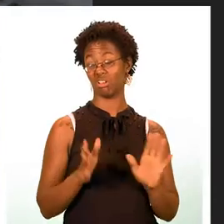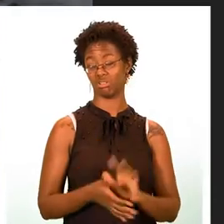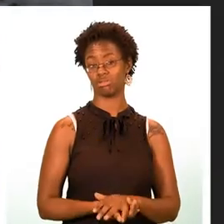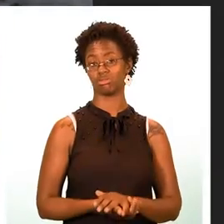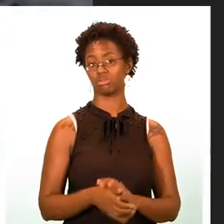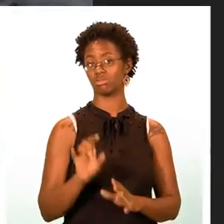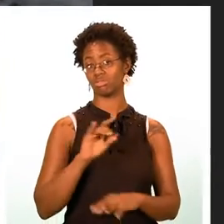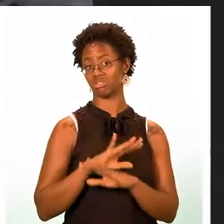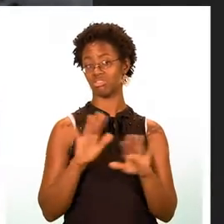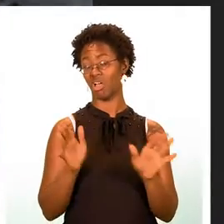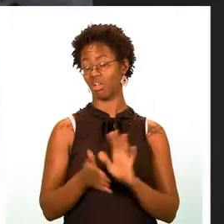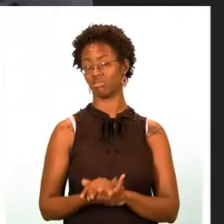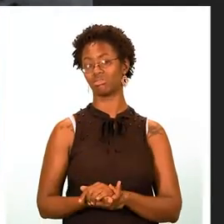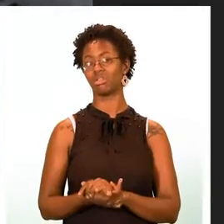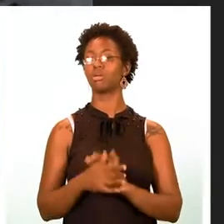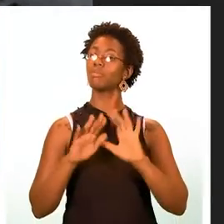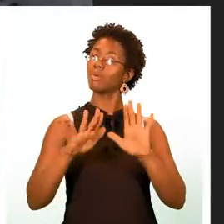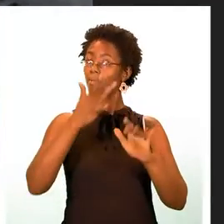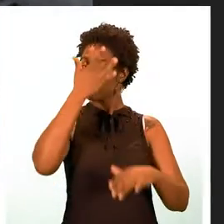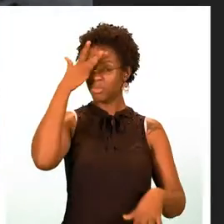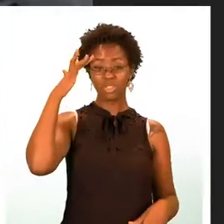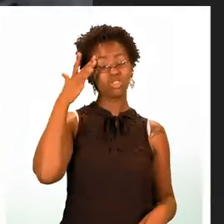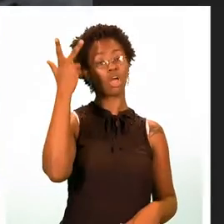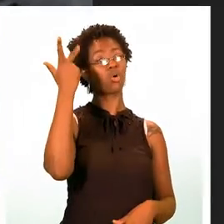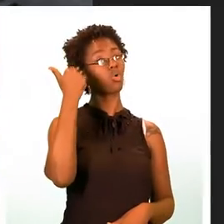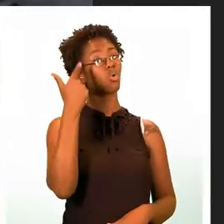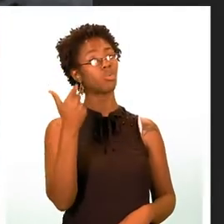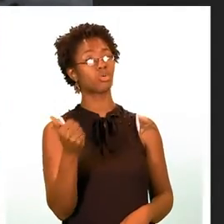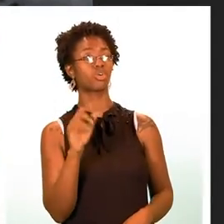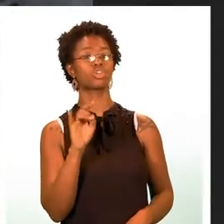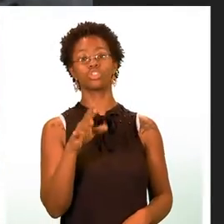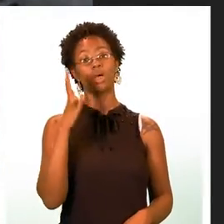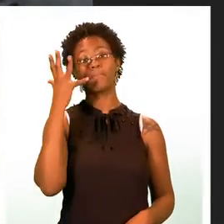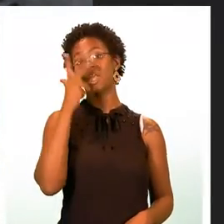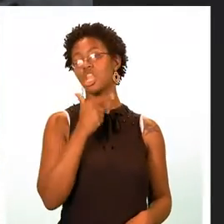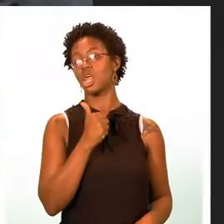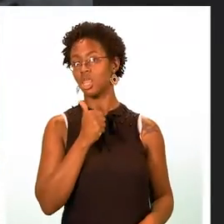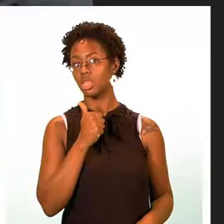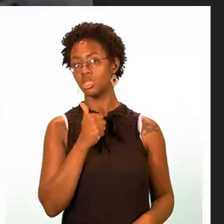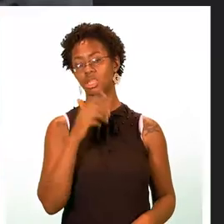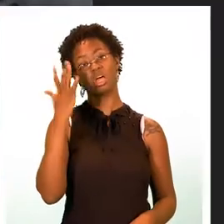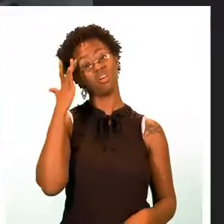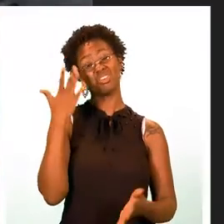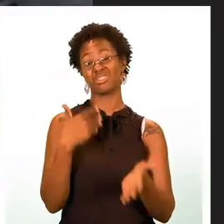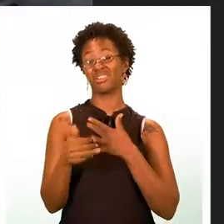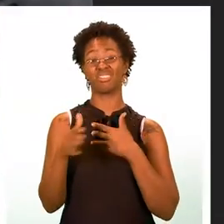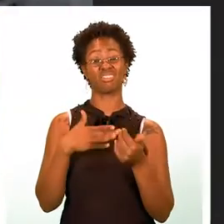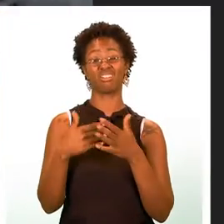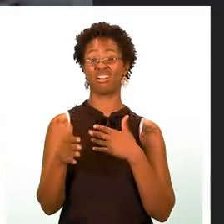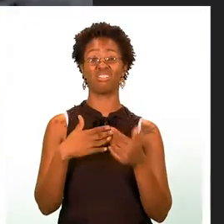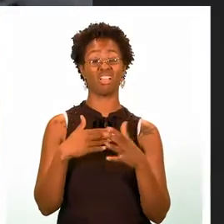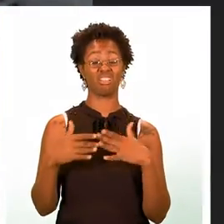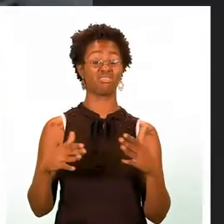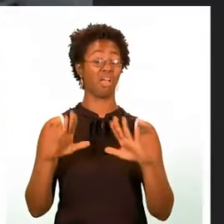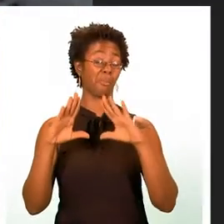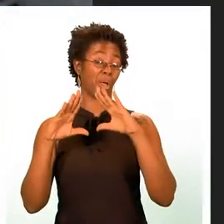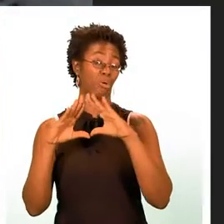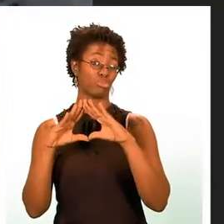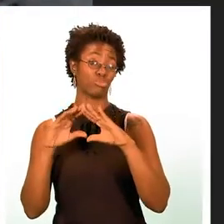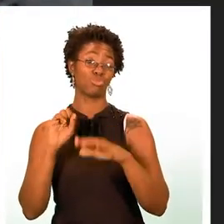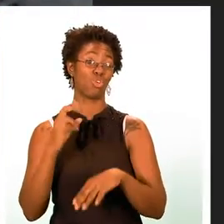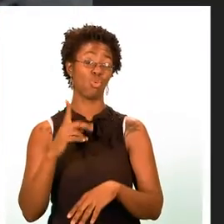XYZ. Eu acho que é mais isso. Agora, para as pessoas comuns que querem só a beleza, eu acho que tanto faz ser